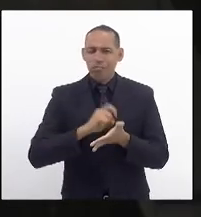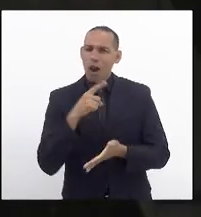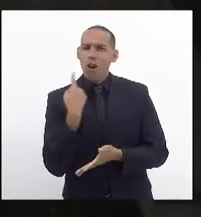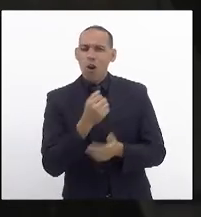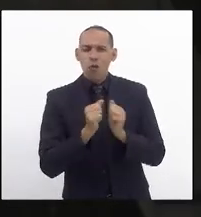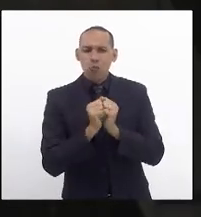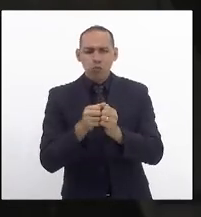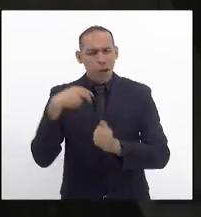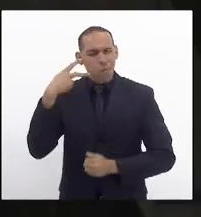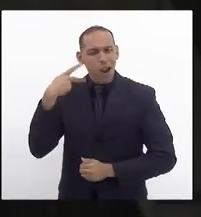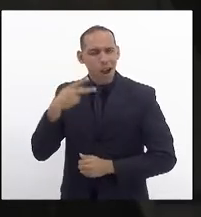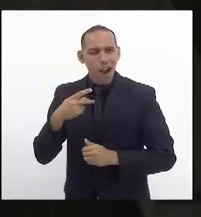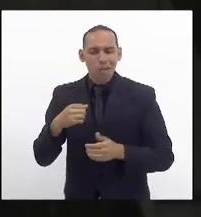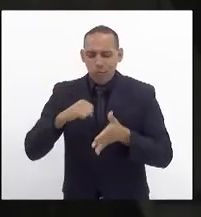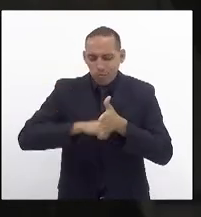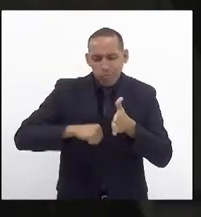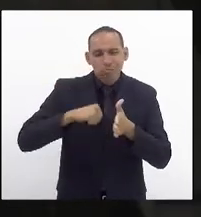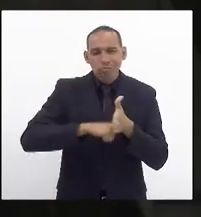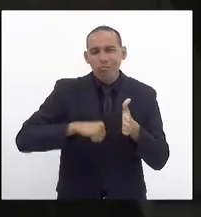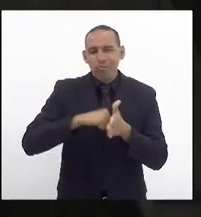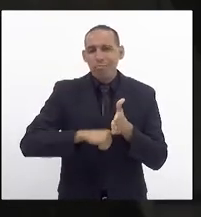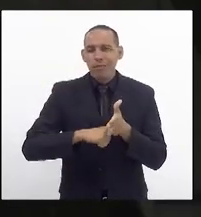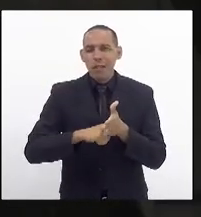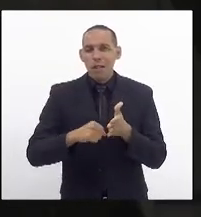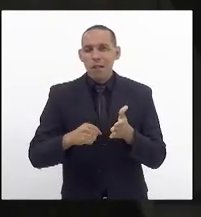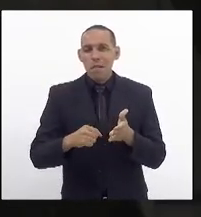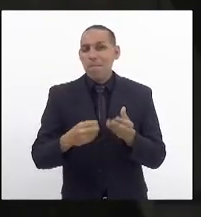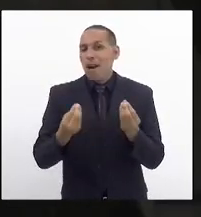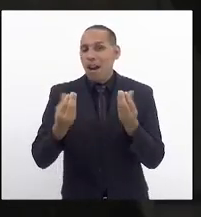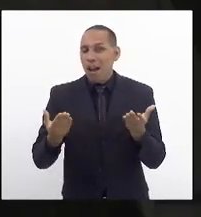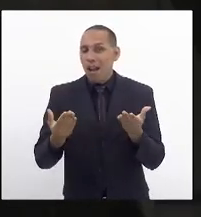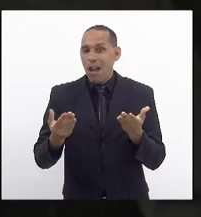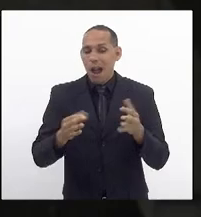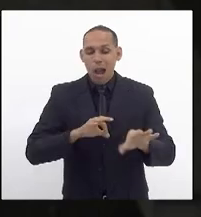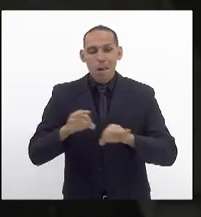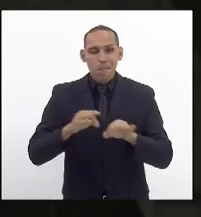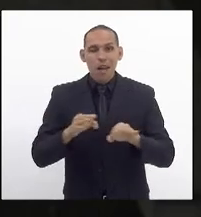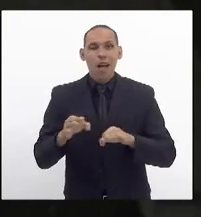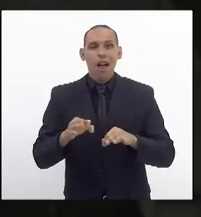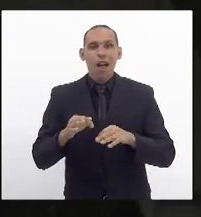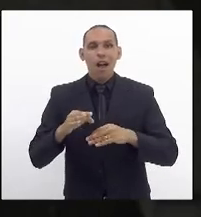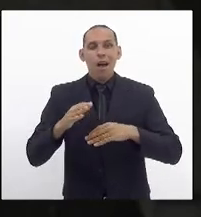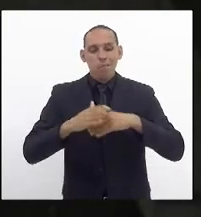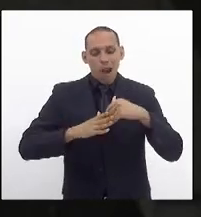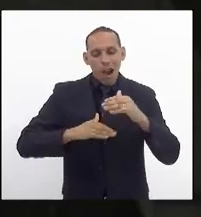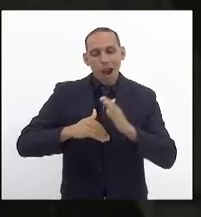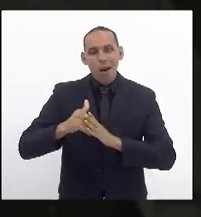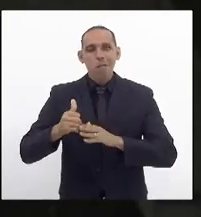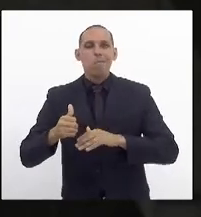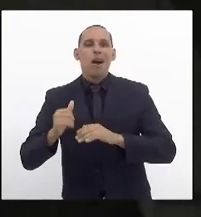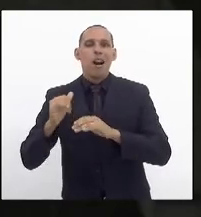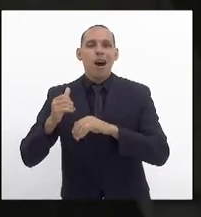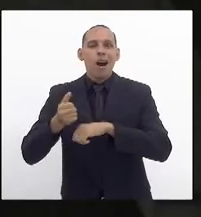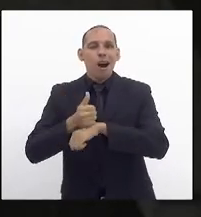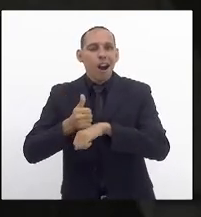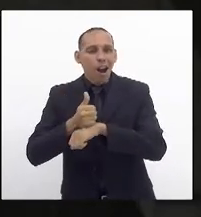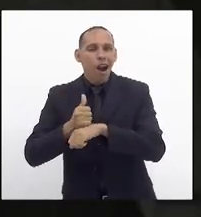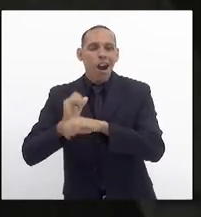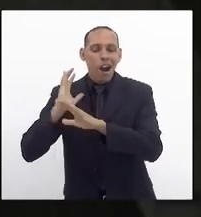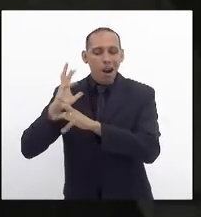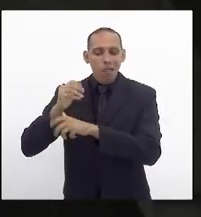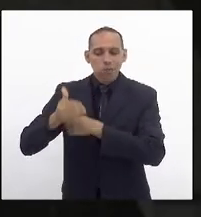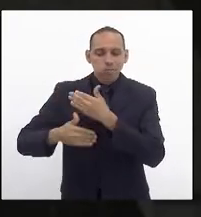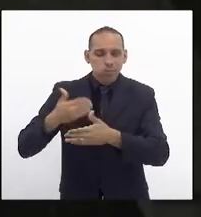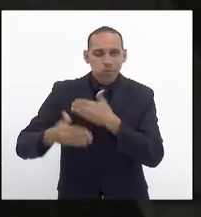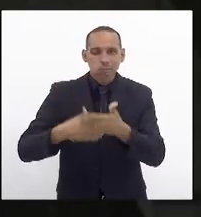muitos parlamentares a luta pelo plano de cargos e carreiras e salários da